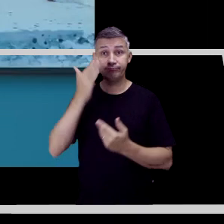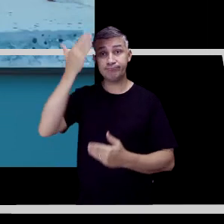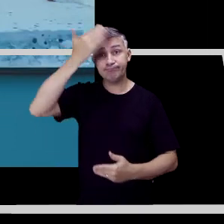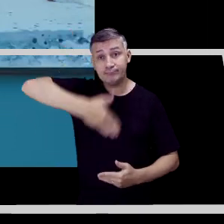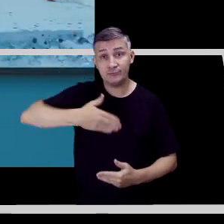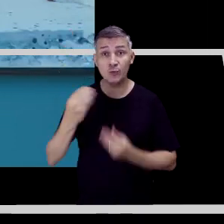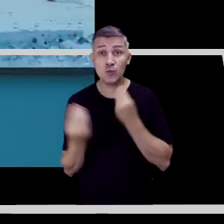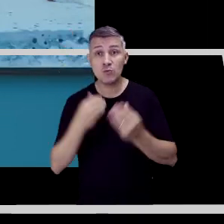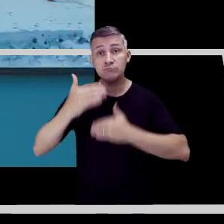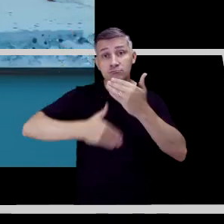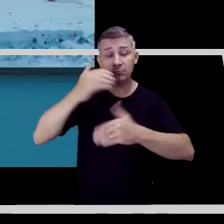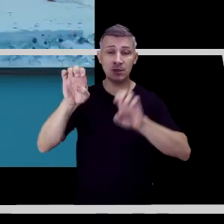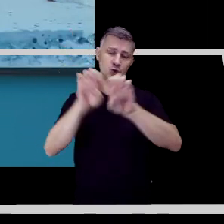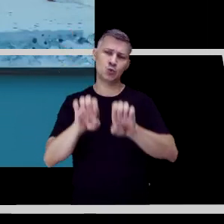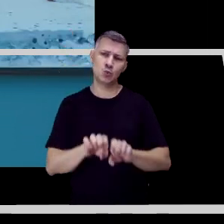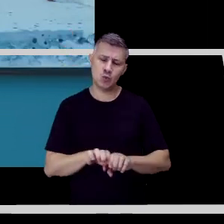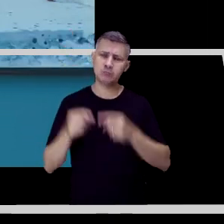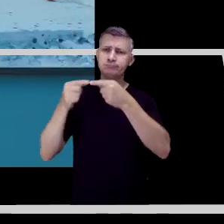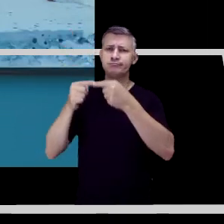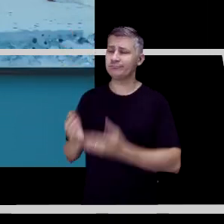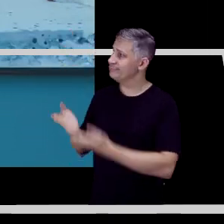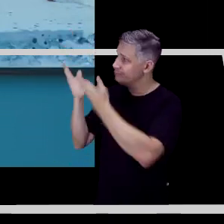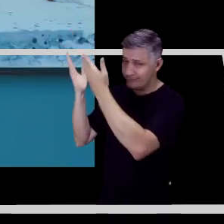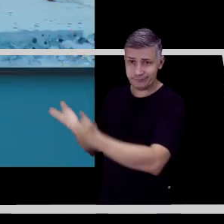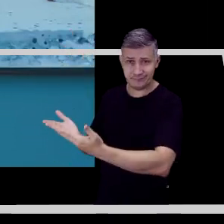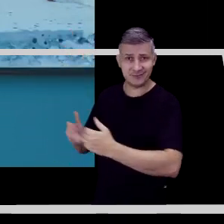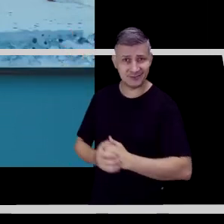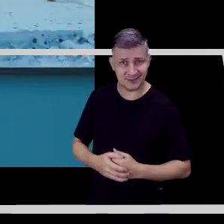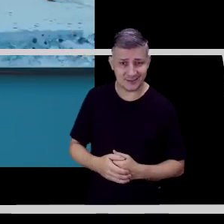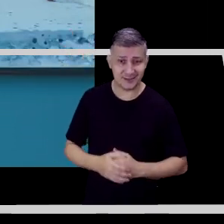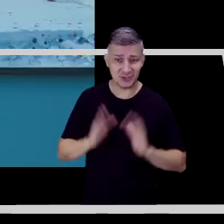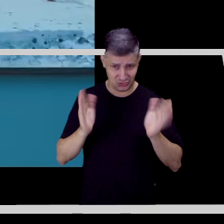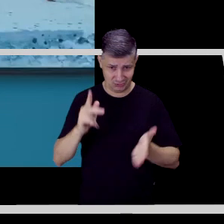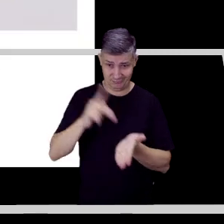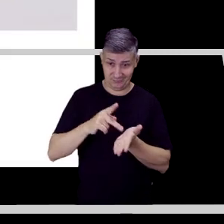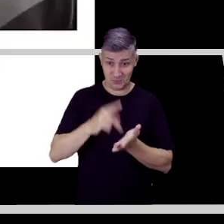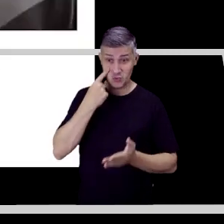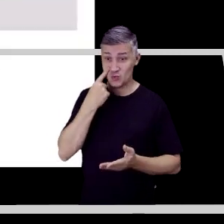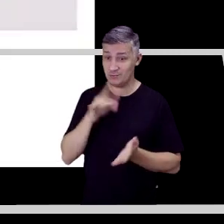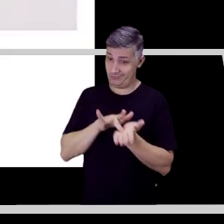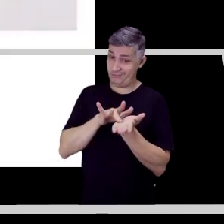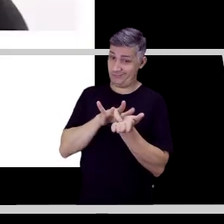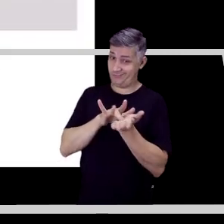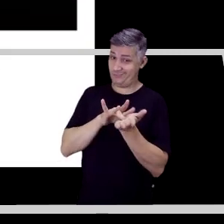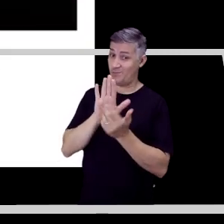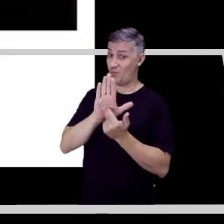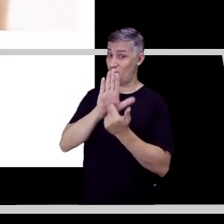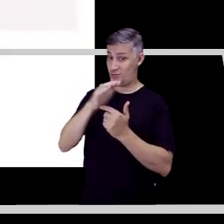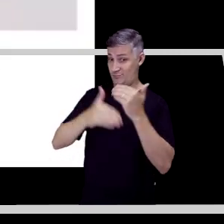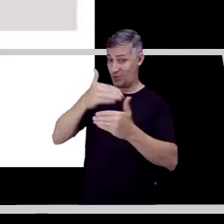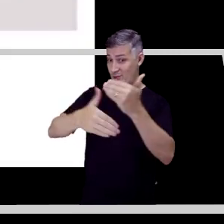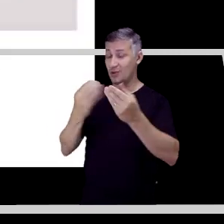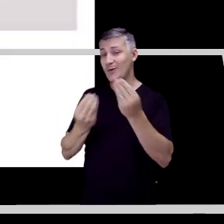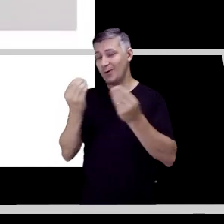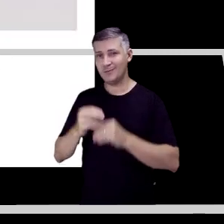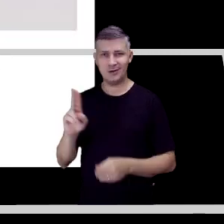bem evidente, né, o que é a estrutura aí, porque ela está, né, executada na maquete de concreto. Aqui é um gifzinho